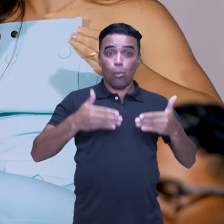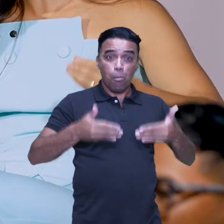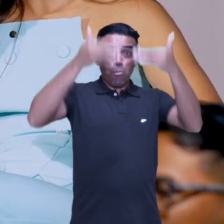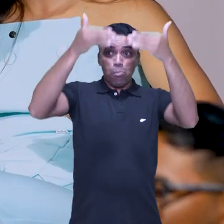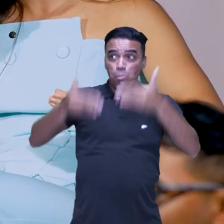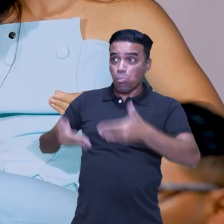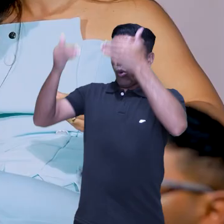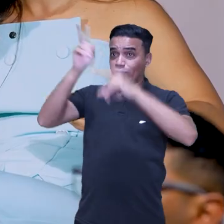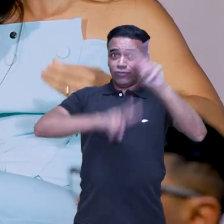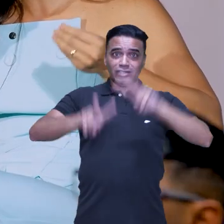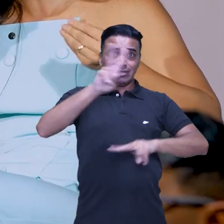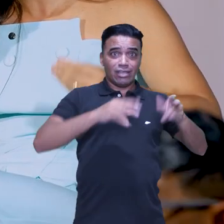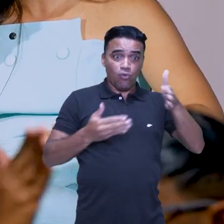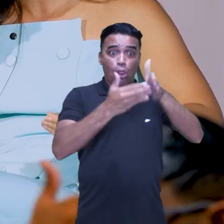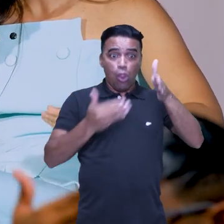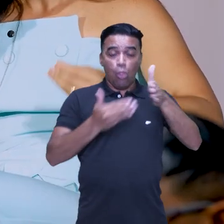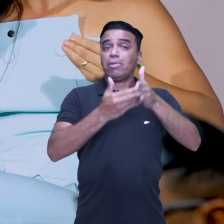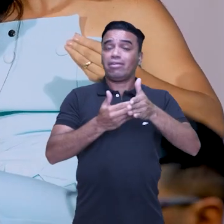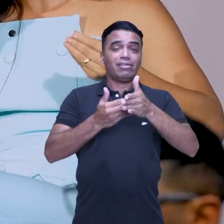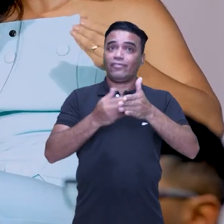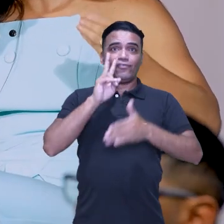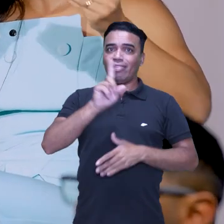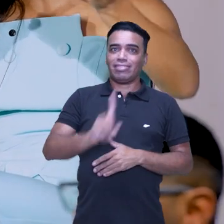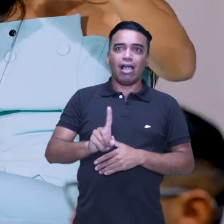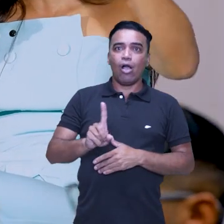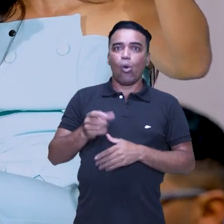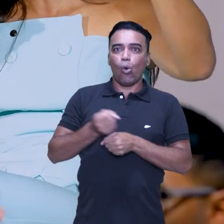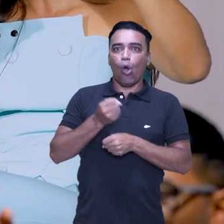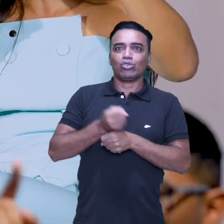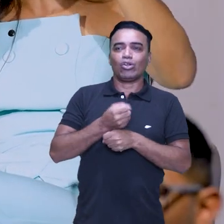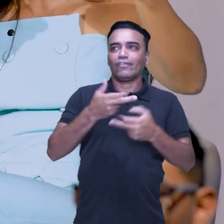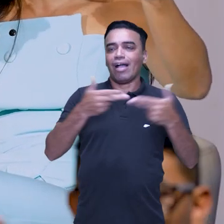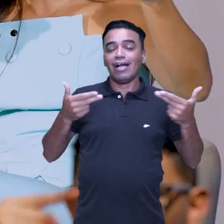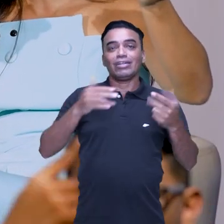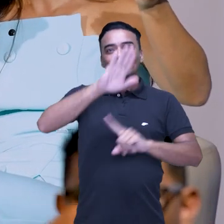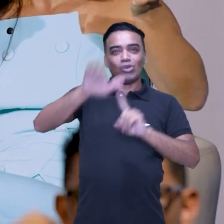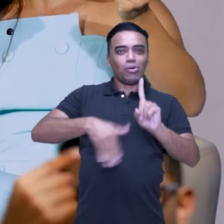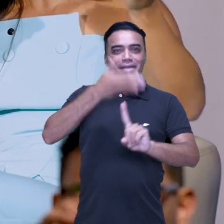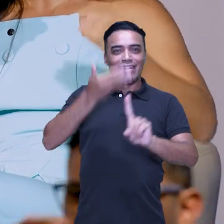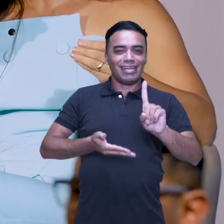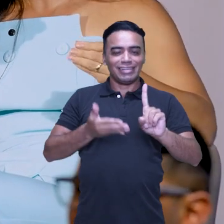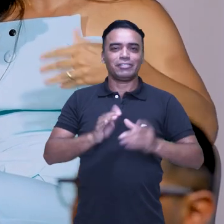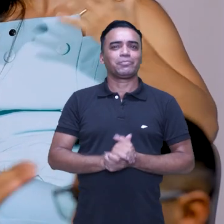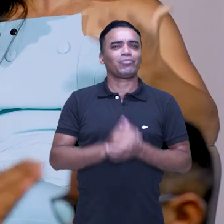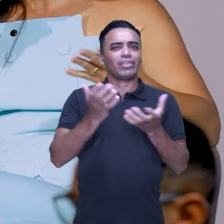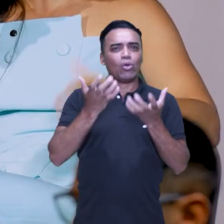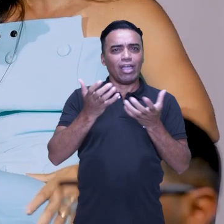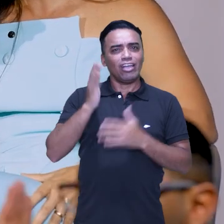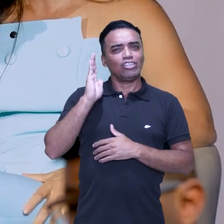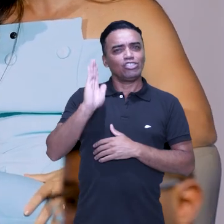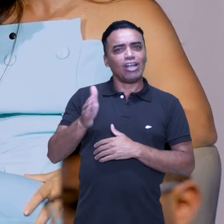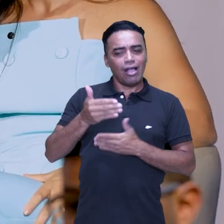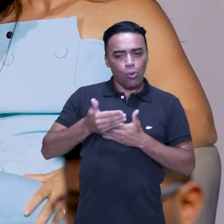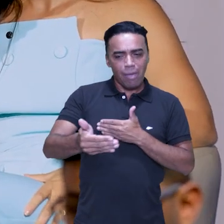invisíveis, constroem e construíram. Por isso eu vejo aqui o rosto de muitos homenageados. E eu quero, já nesse início